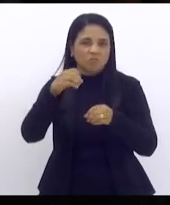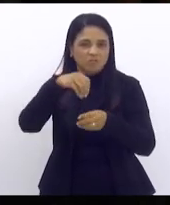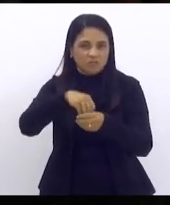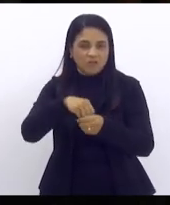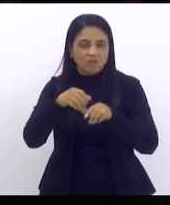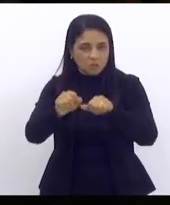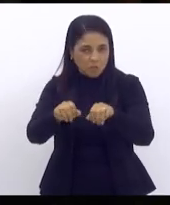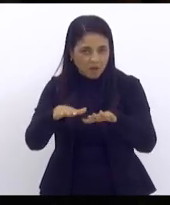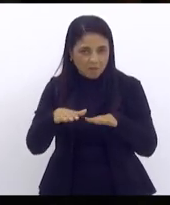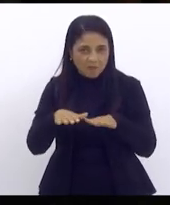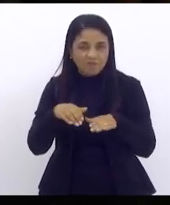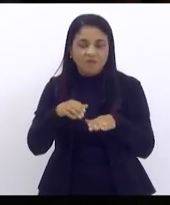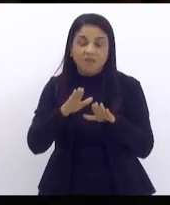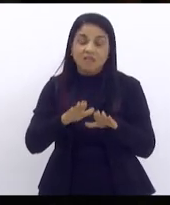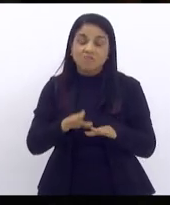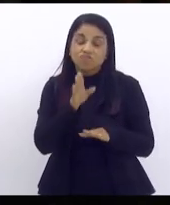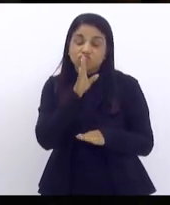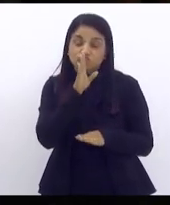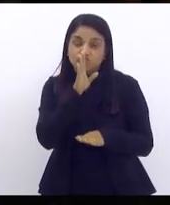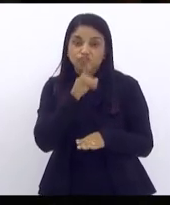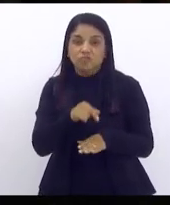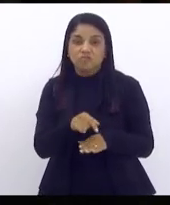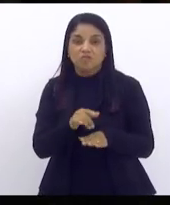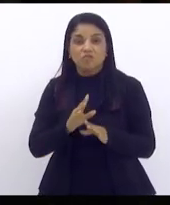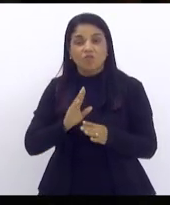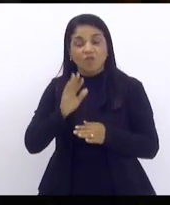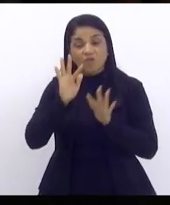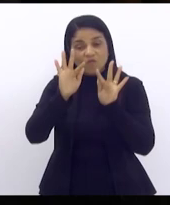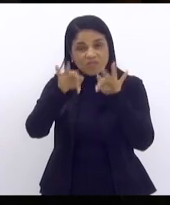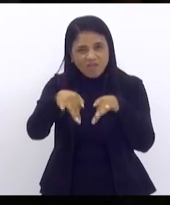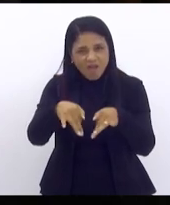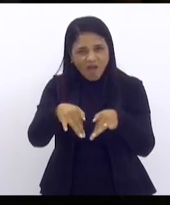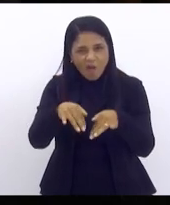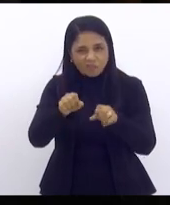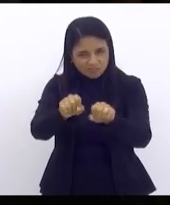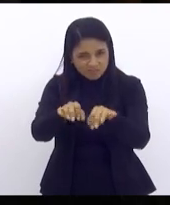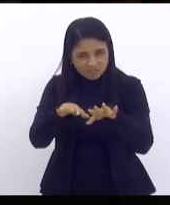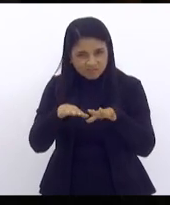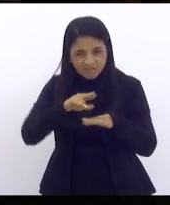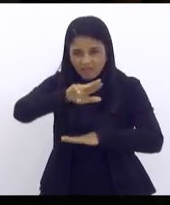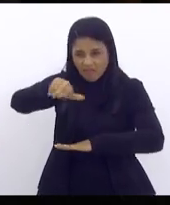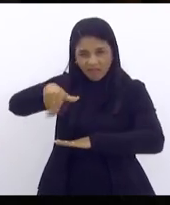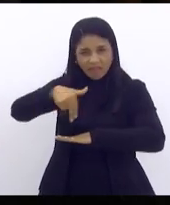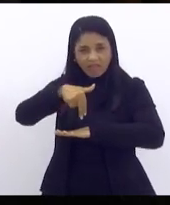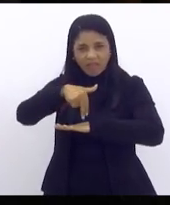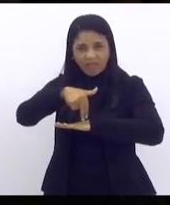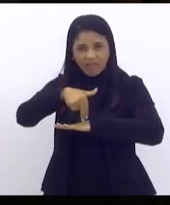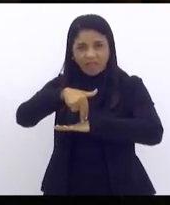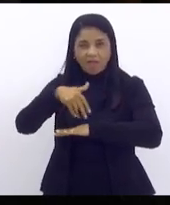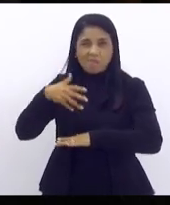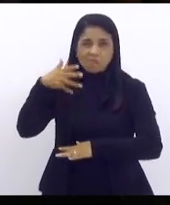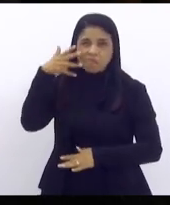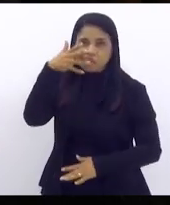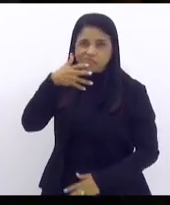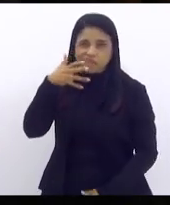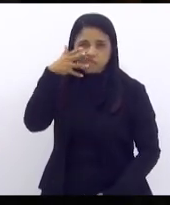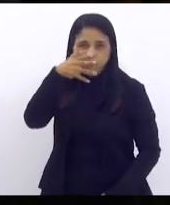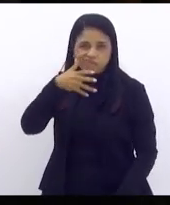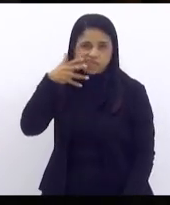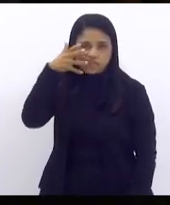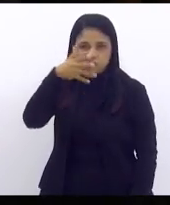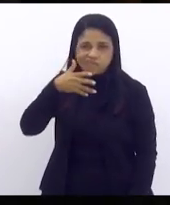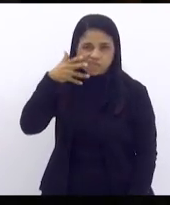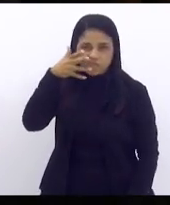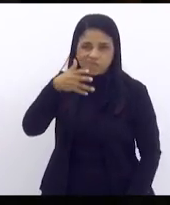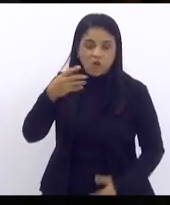fica quietinha, apagadinha aqui, e ao final da sessão, vem para essa tribuna vociferar contra as